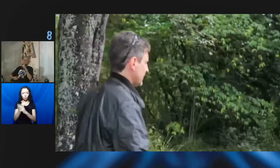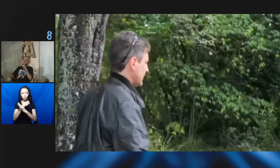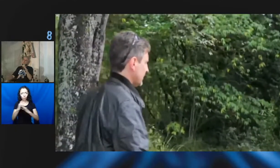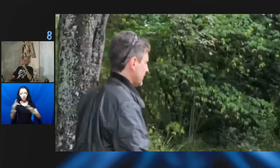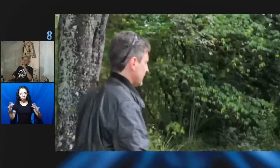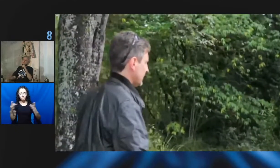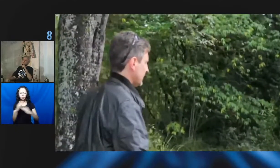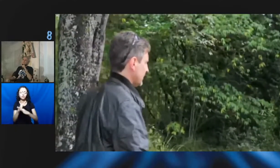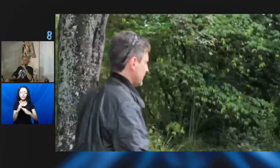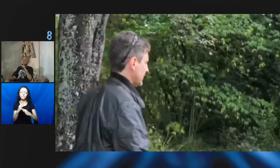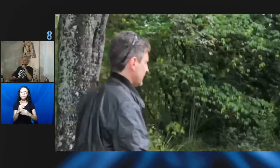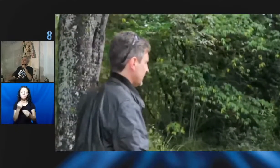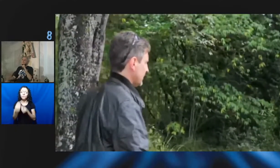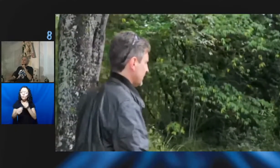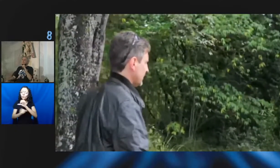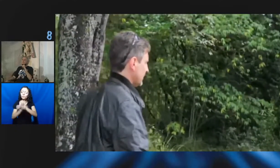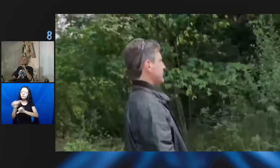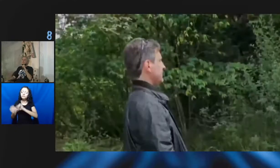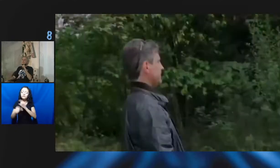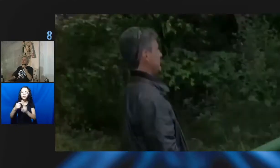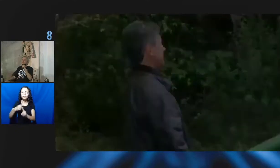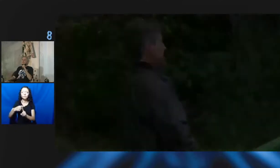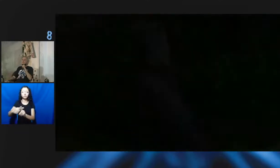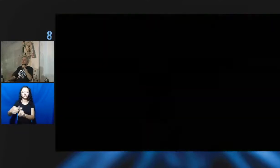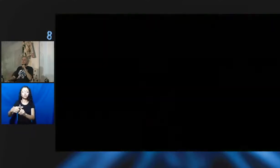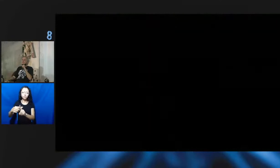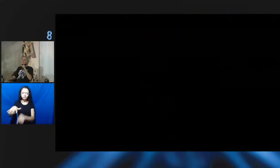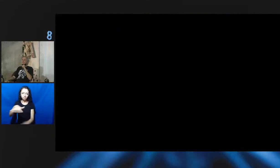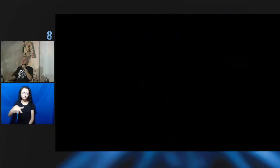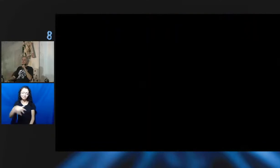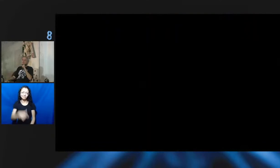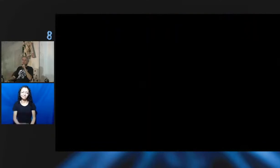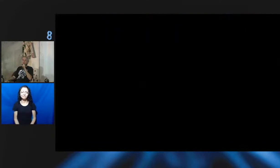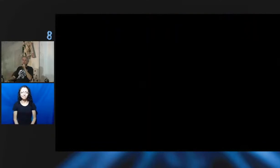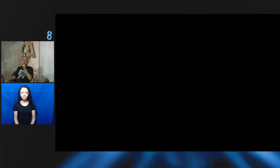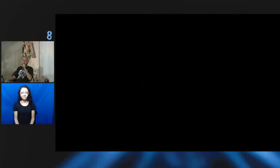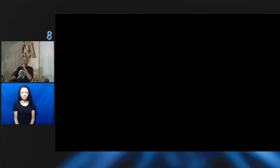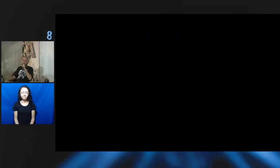maneira positiva a paisagem urbana.